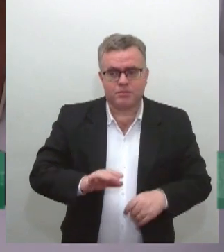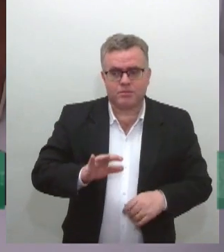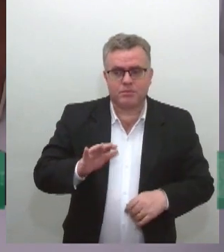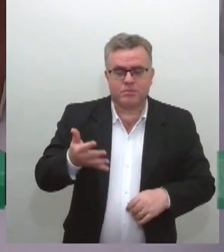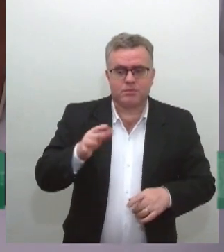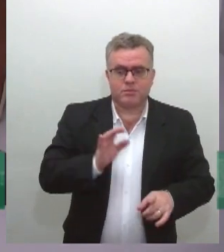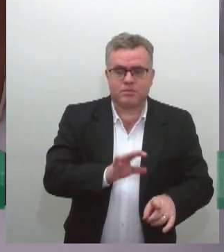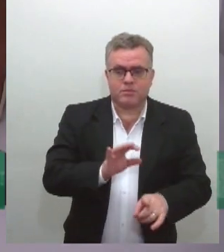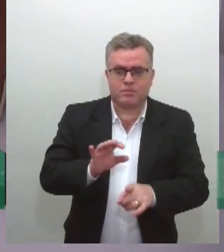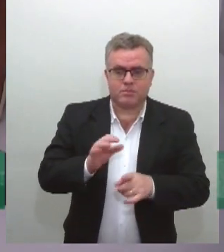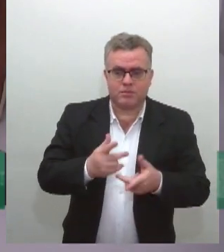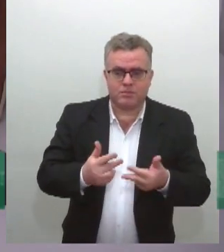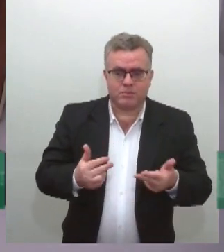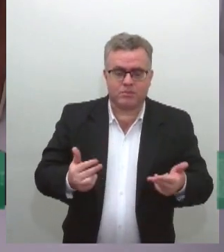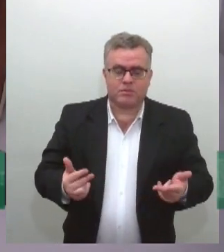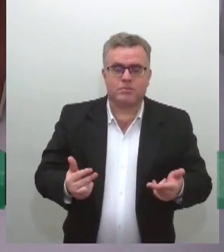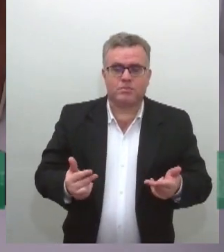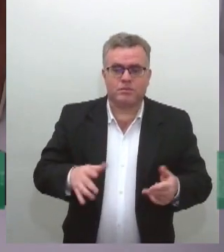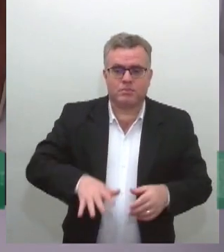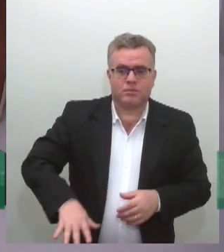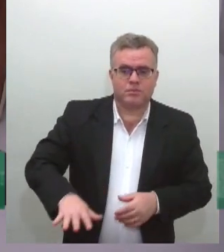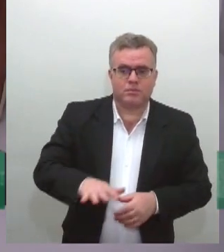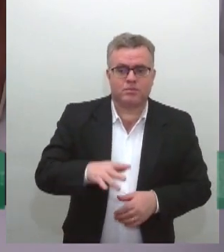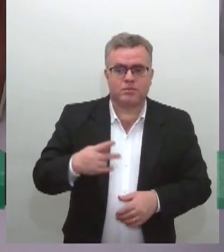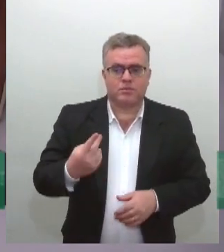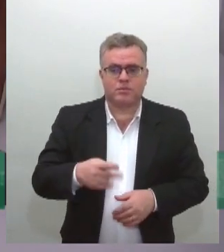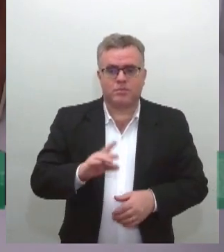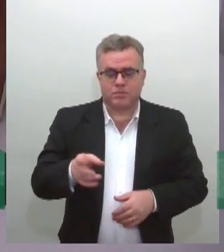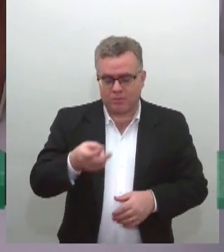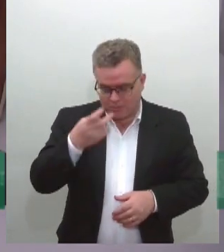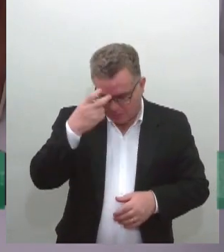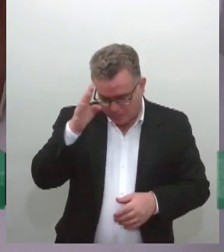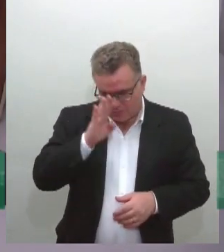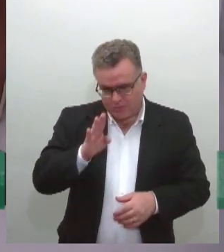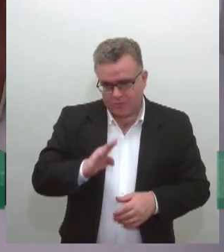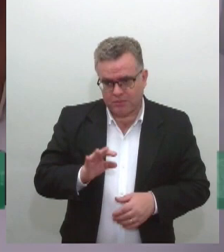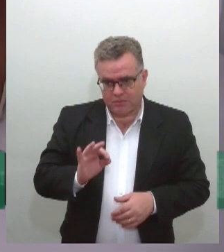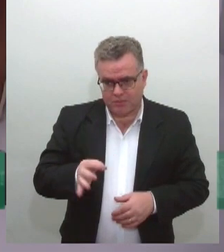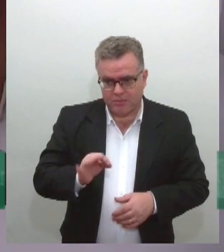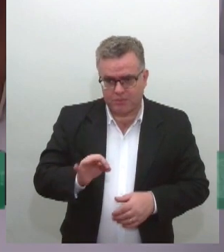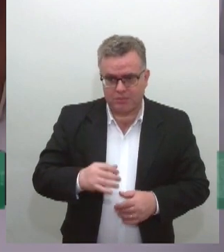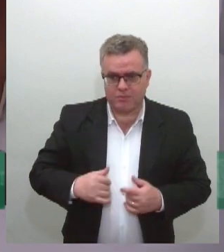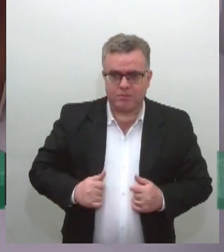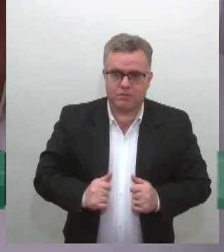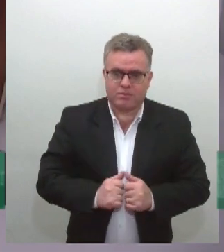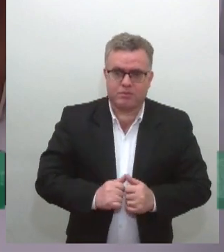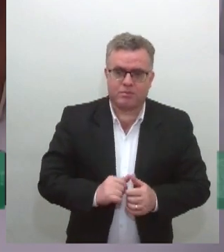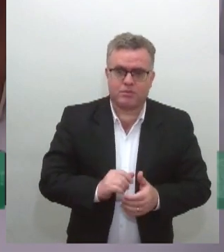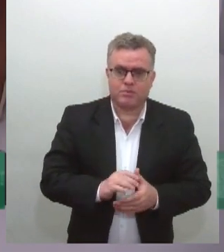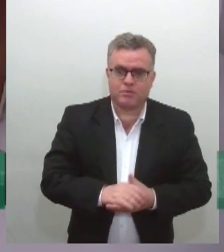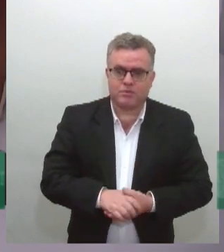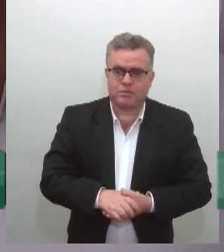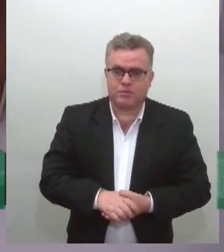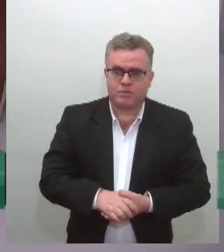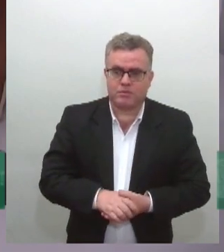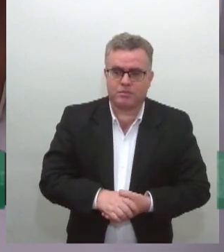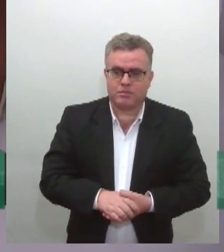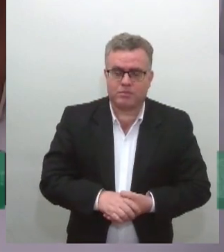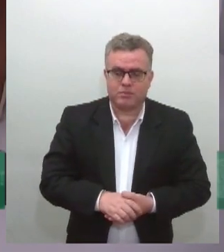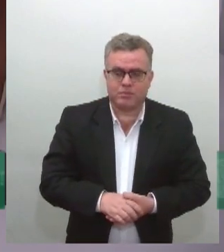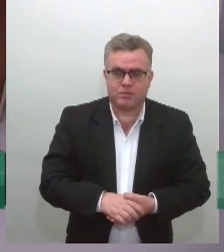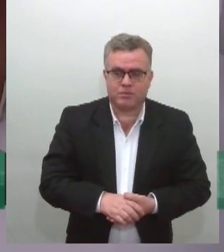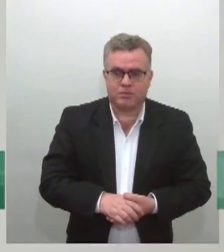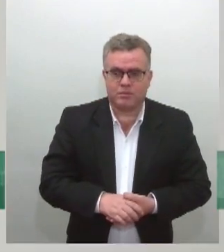aspectos regionais da cultura brasileira? Tem sobre o filme, Galine. Tem um ponto aí que o